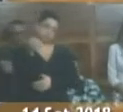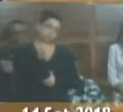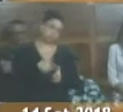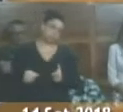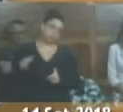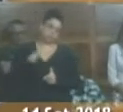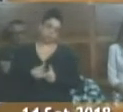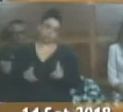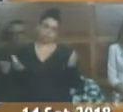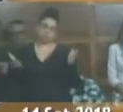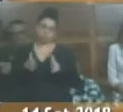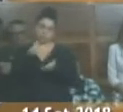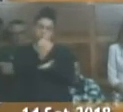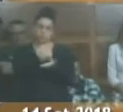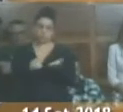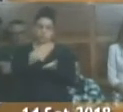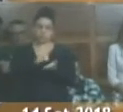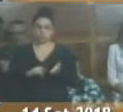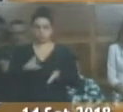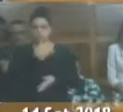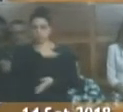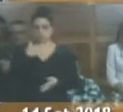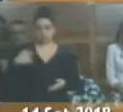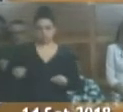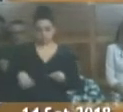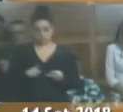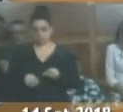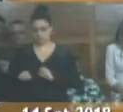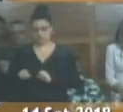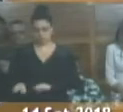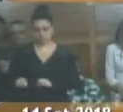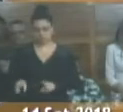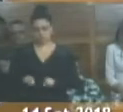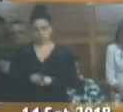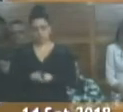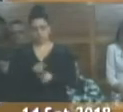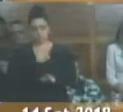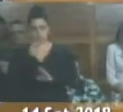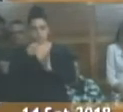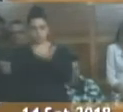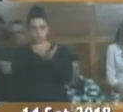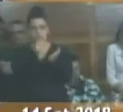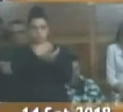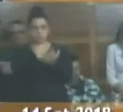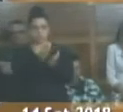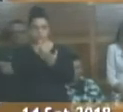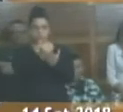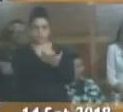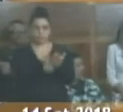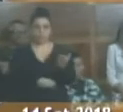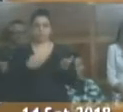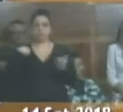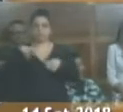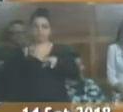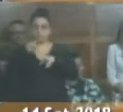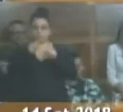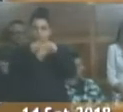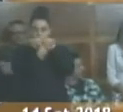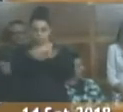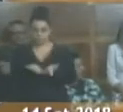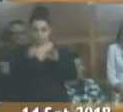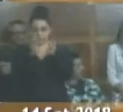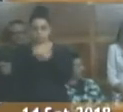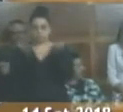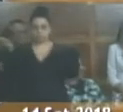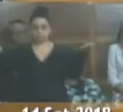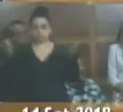aqui para a Secretaria de Saúde, para a Secretaria de Educação, estão todas anotadas e serão encaminhadas às